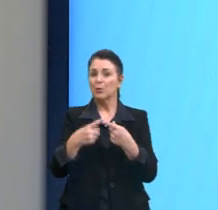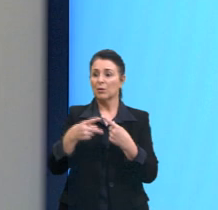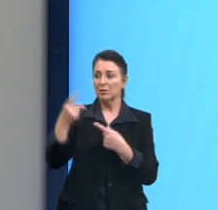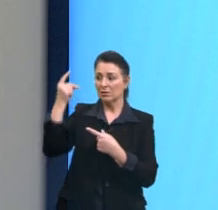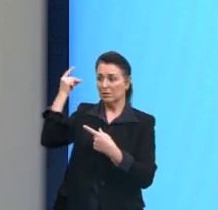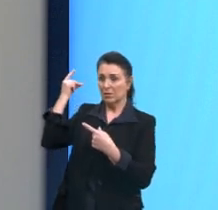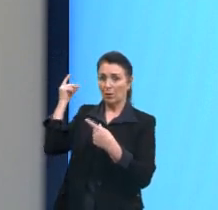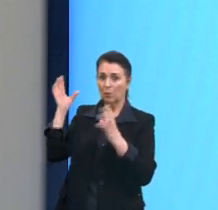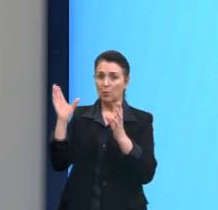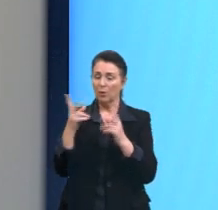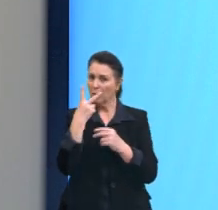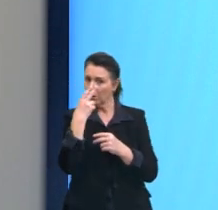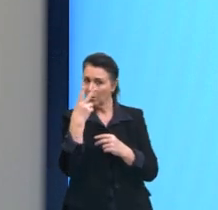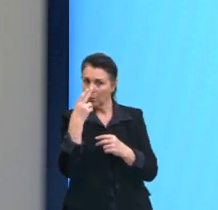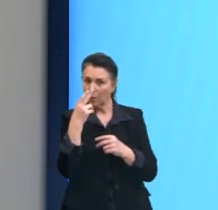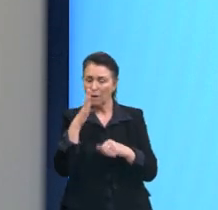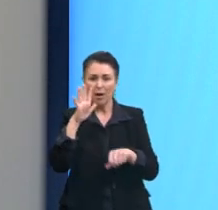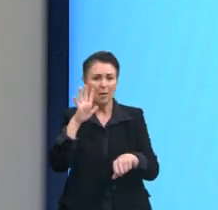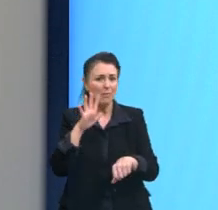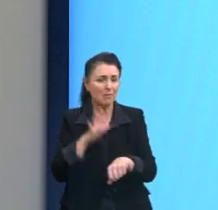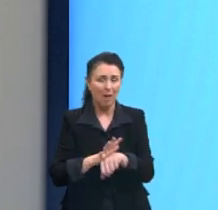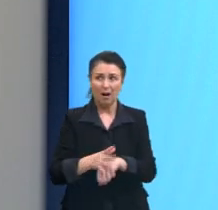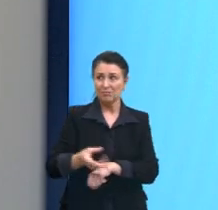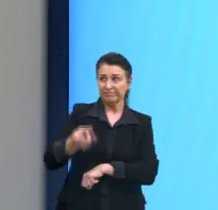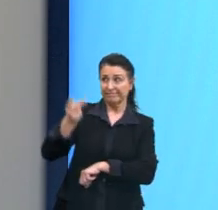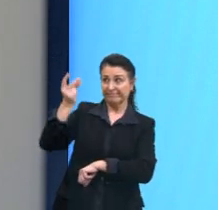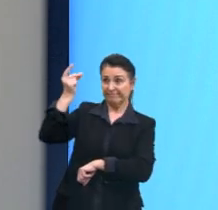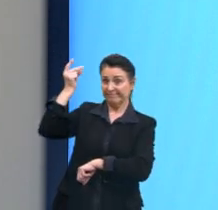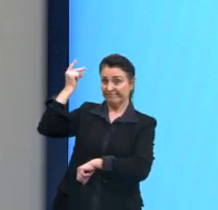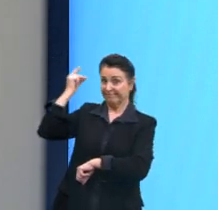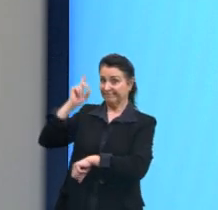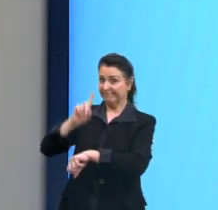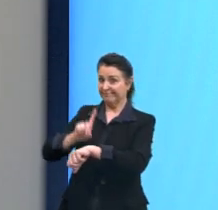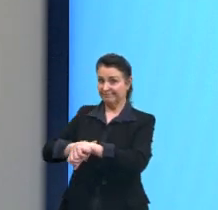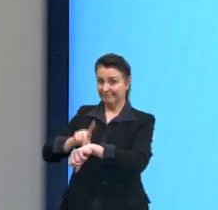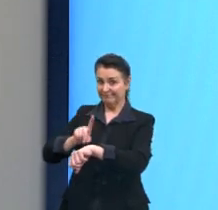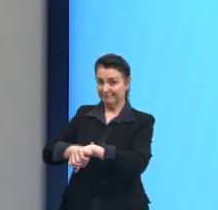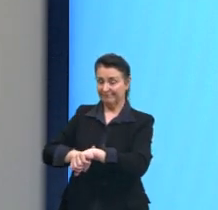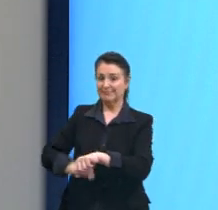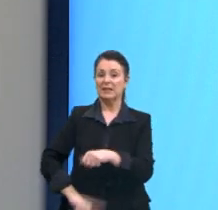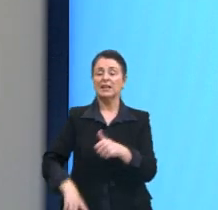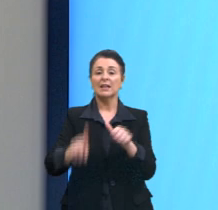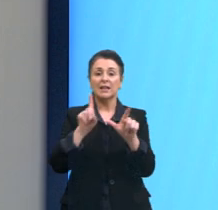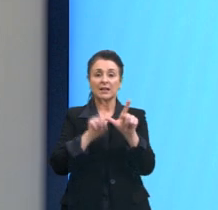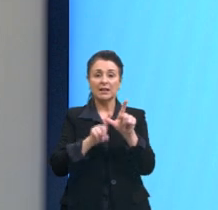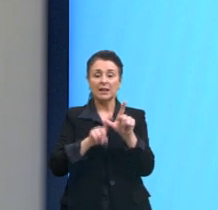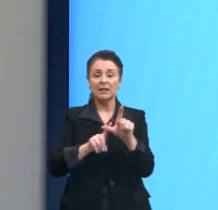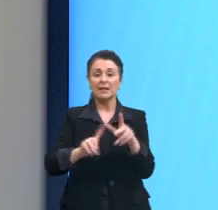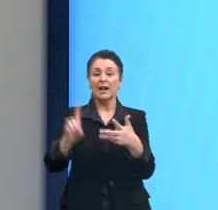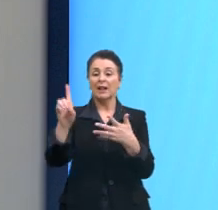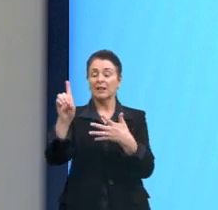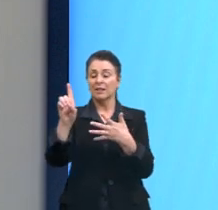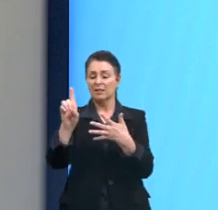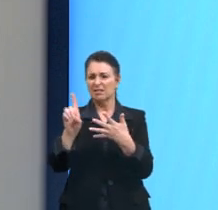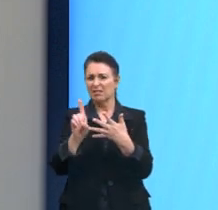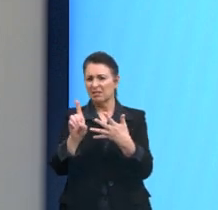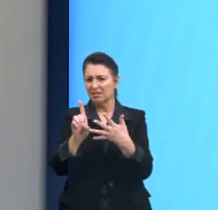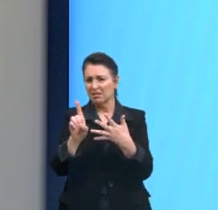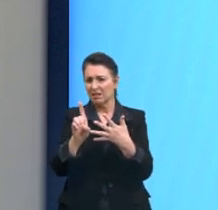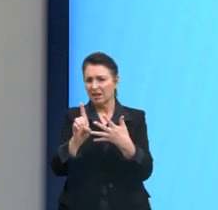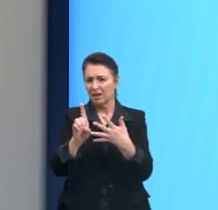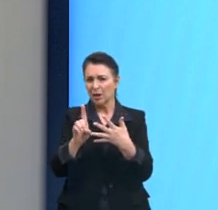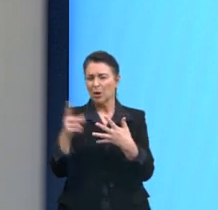deles é mais ancestral bem mais ancestral a letra B orangotangos de bons e